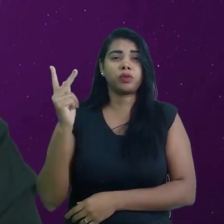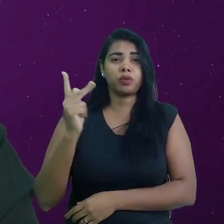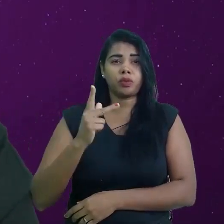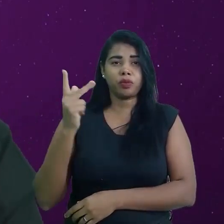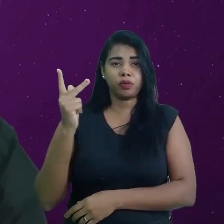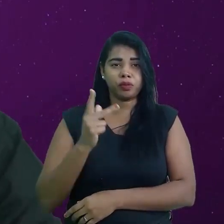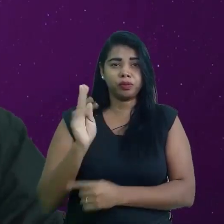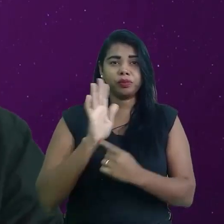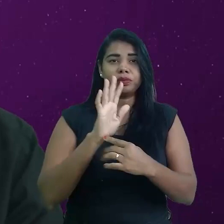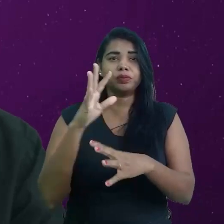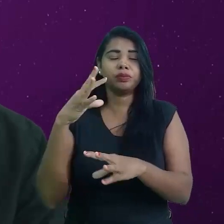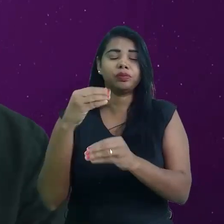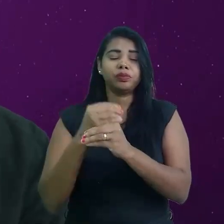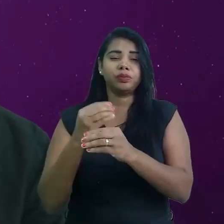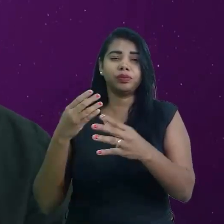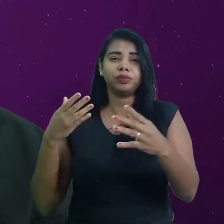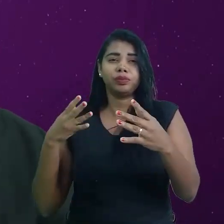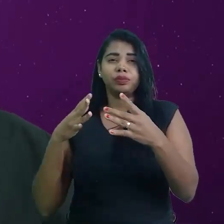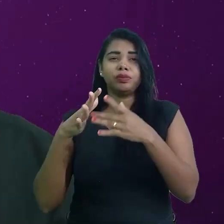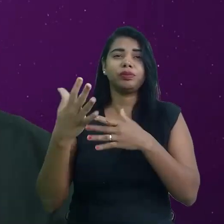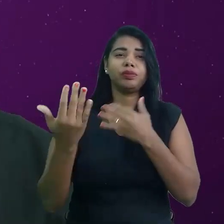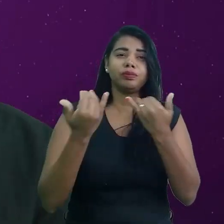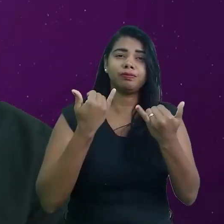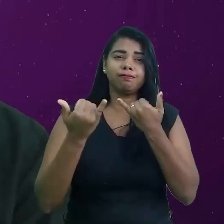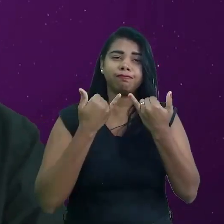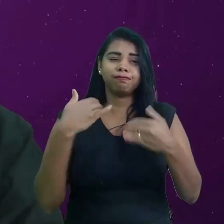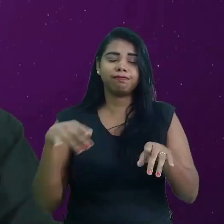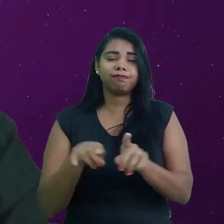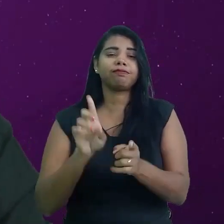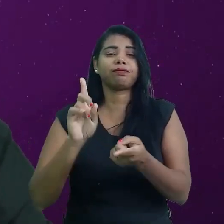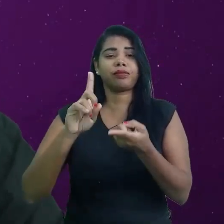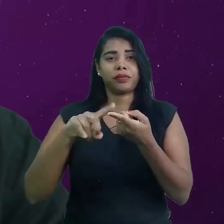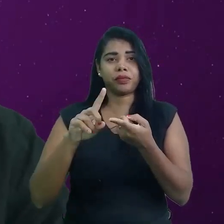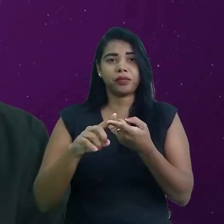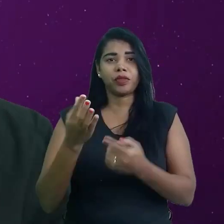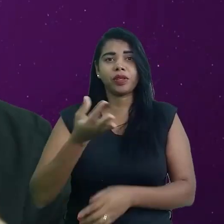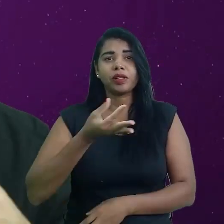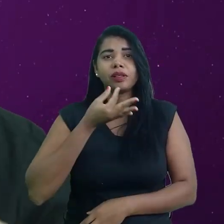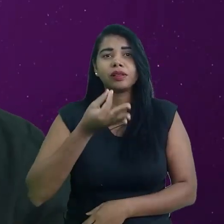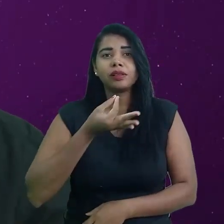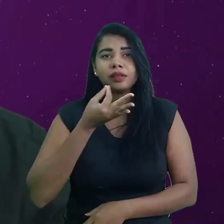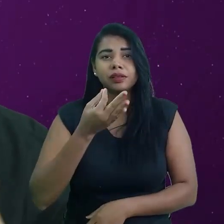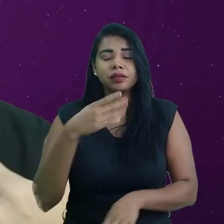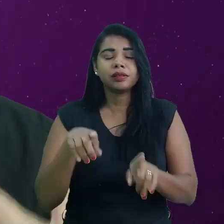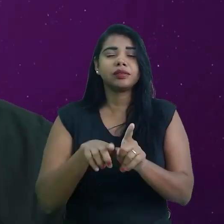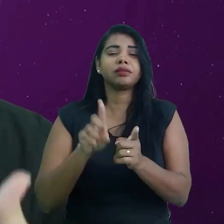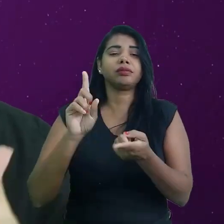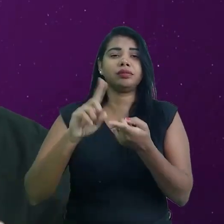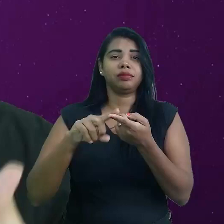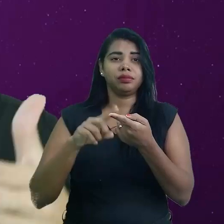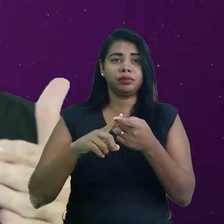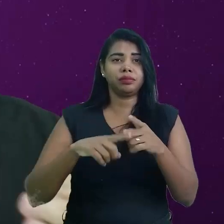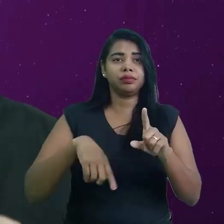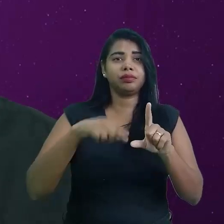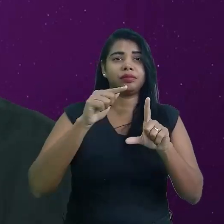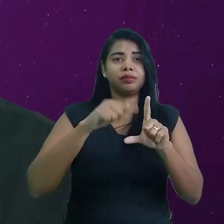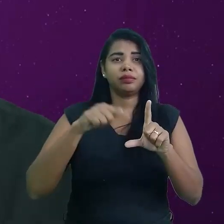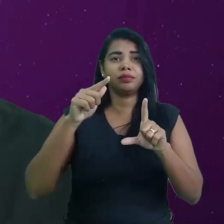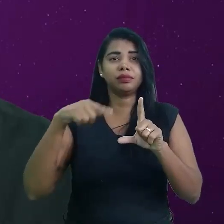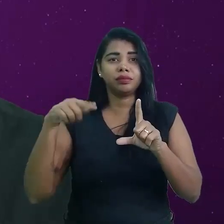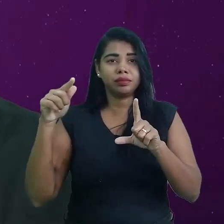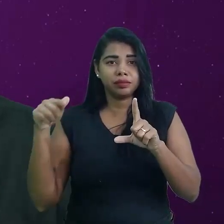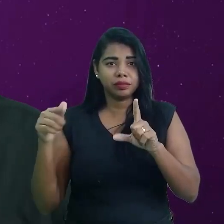interferência destrutiva. Então, fica essa informação. Quando for dito que a interferência, que as ondas estão